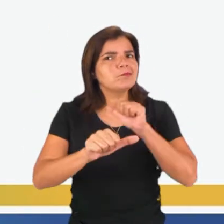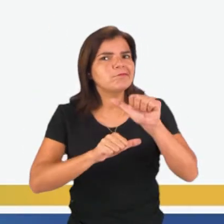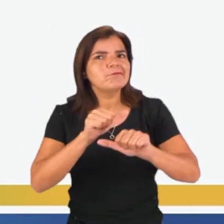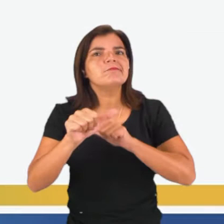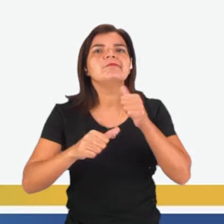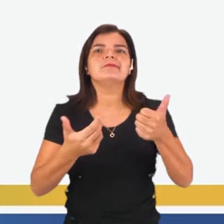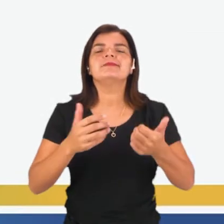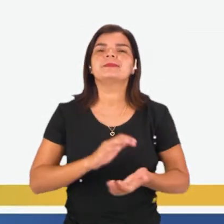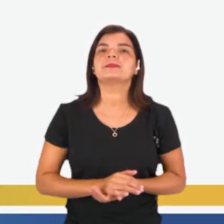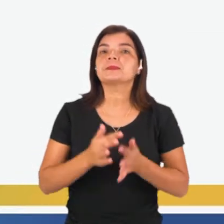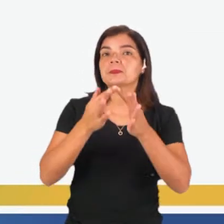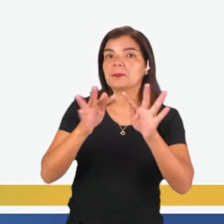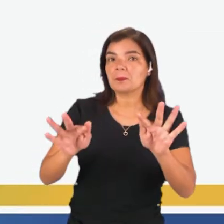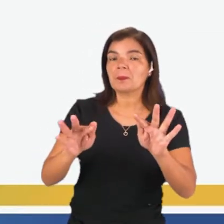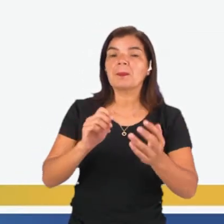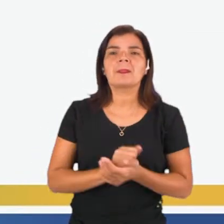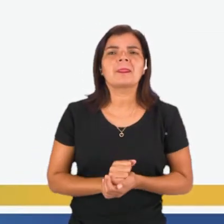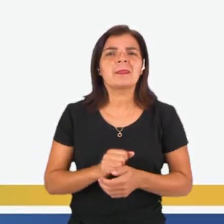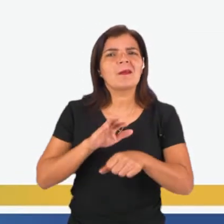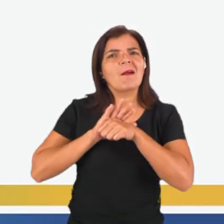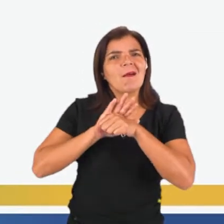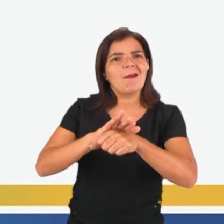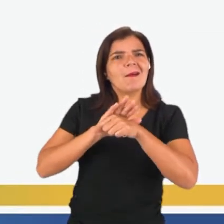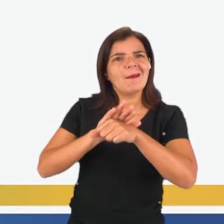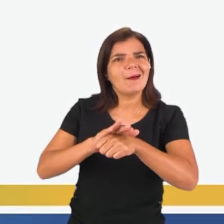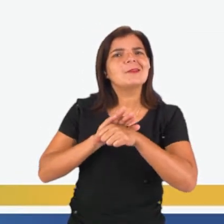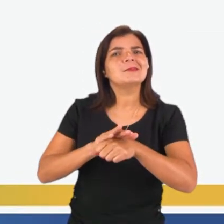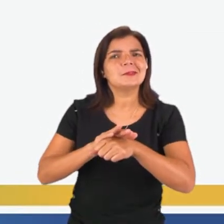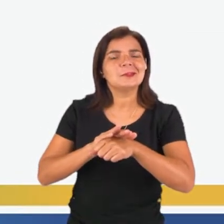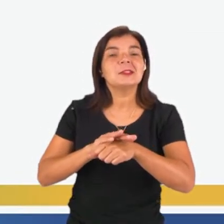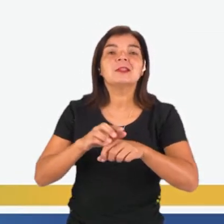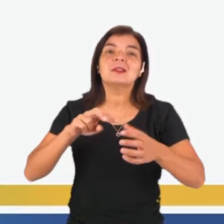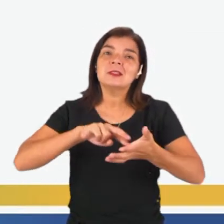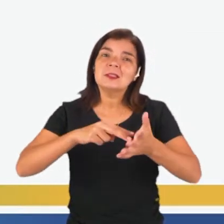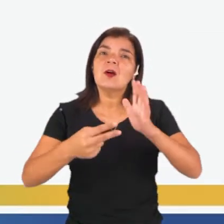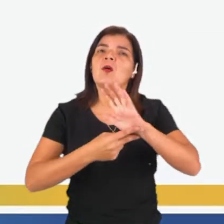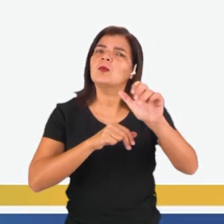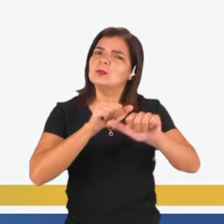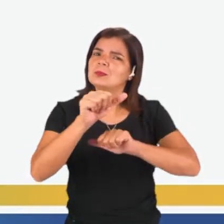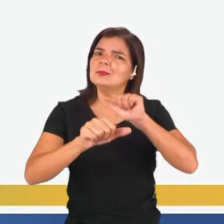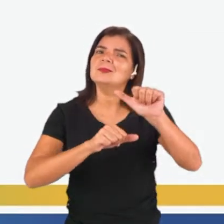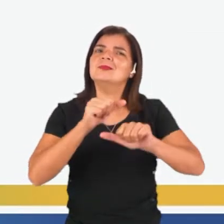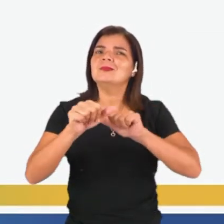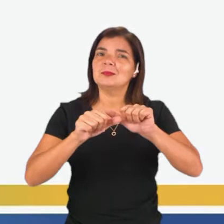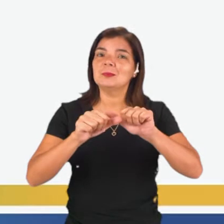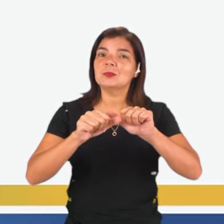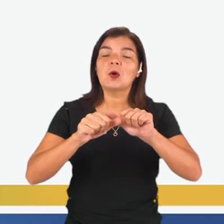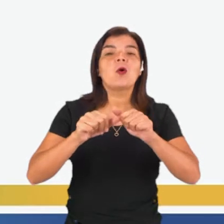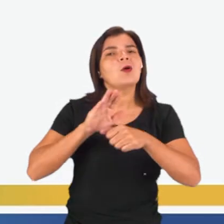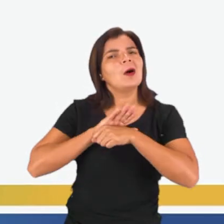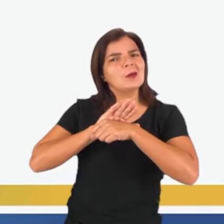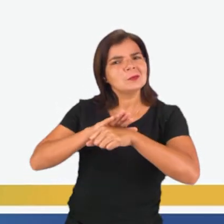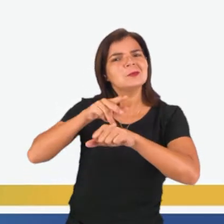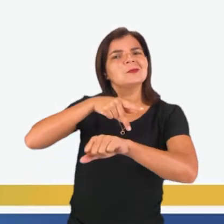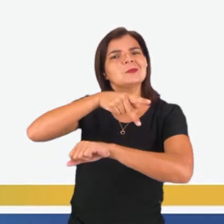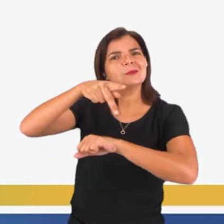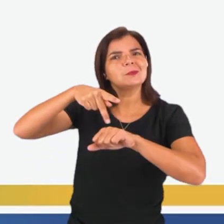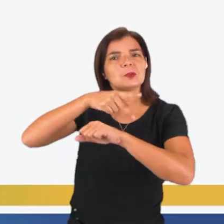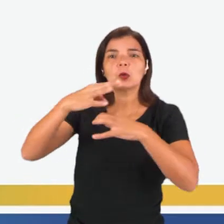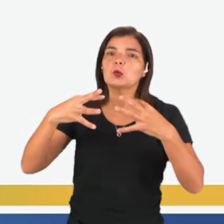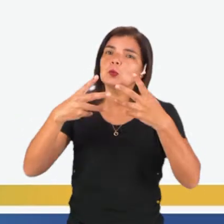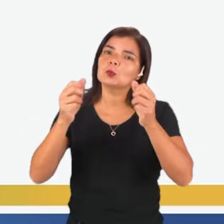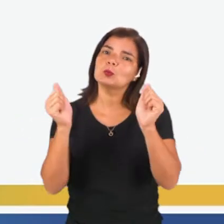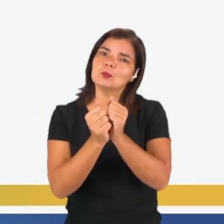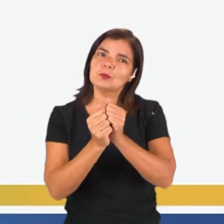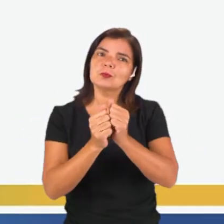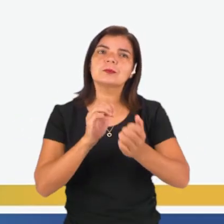curso. A frase "salve-se quem puder" deve ser mudada para "salvemos o nosso país todos